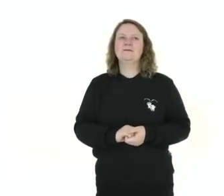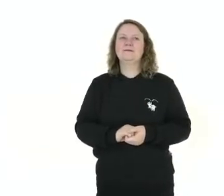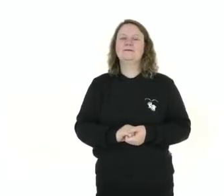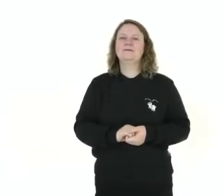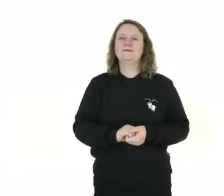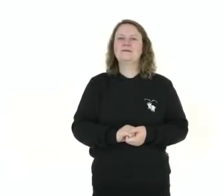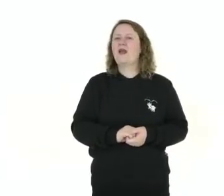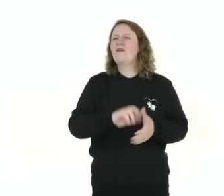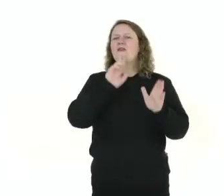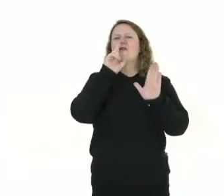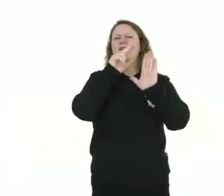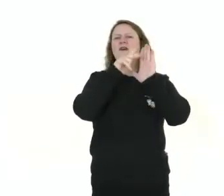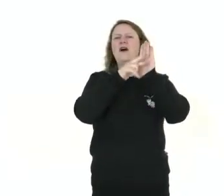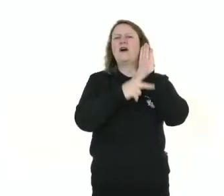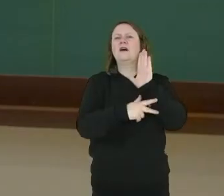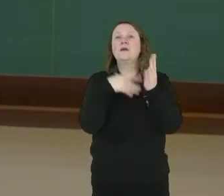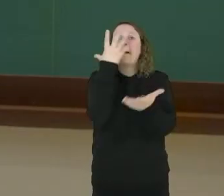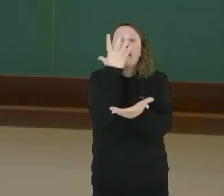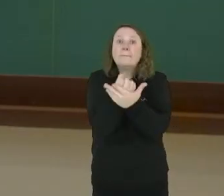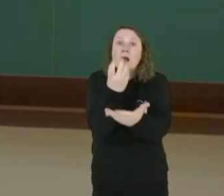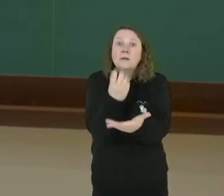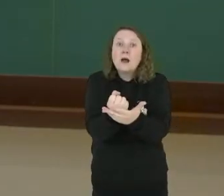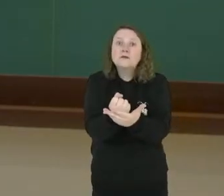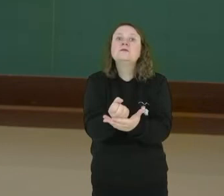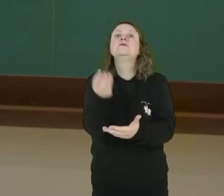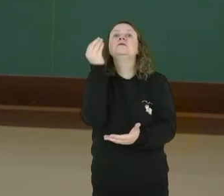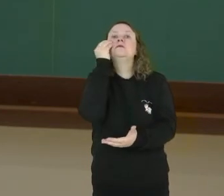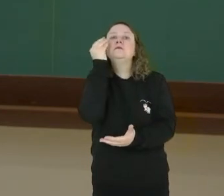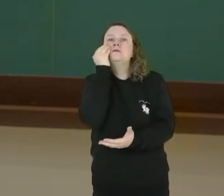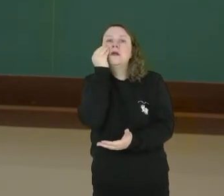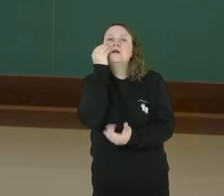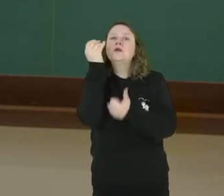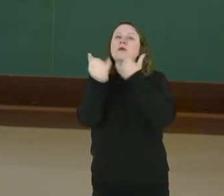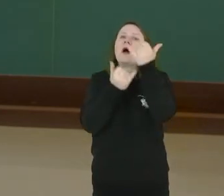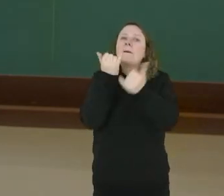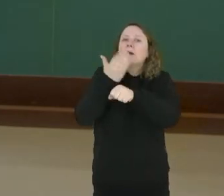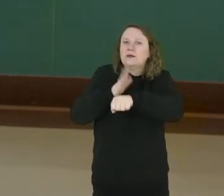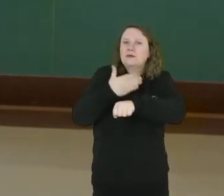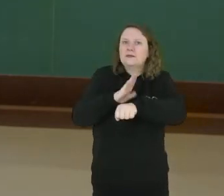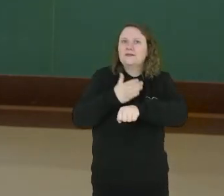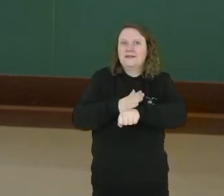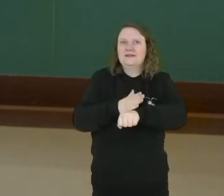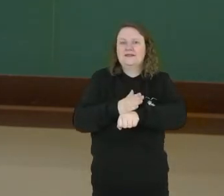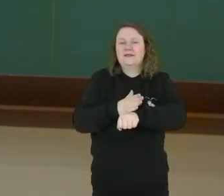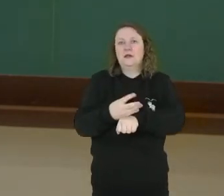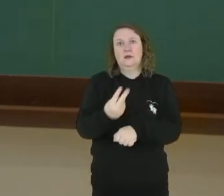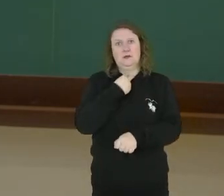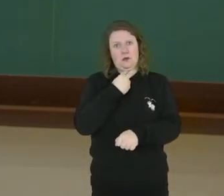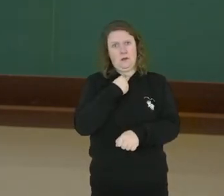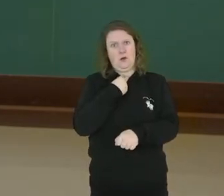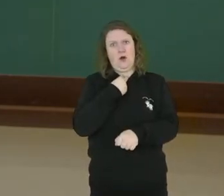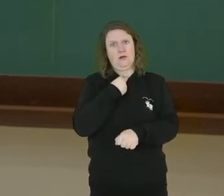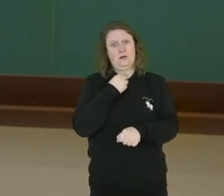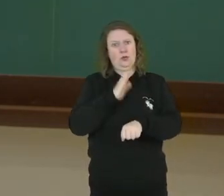Vamos lá, baixa um desses jogos e tenta estimular a sua criatividade com esses jogos. Mas não pode exagerar,